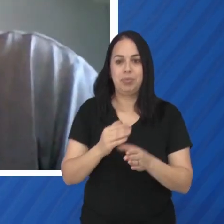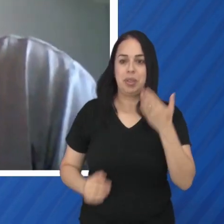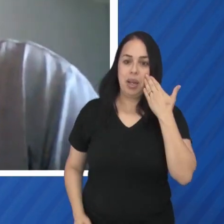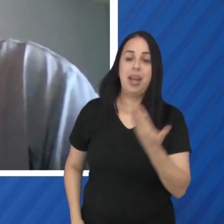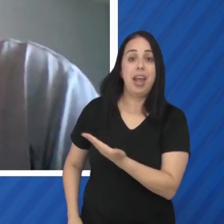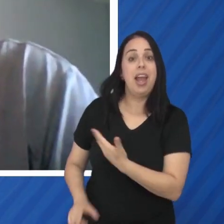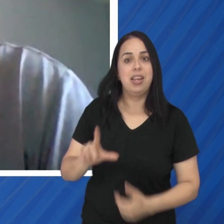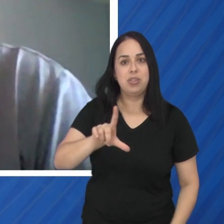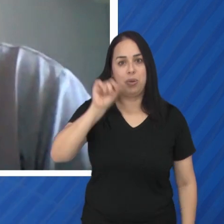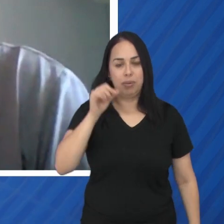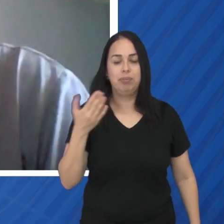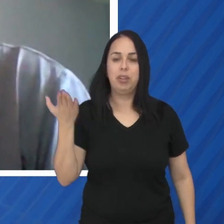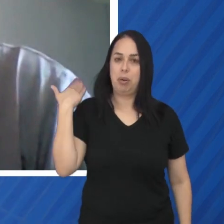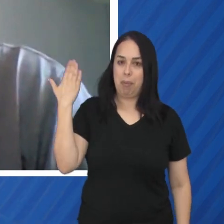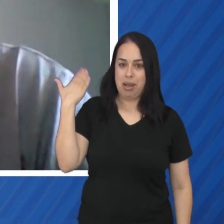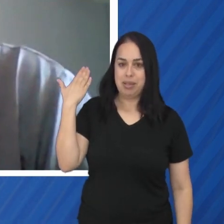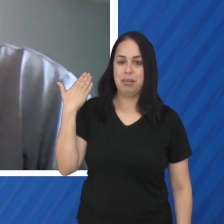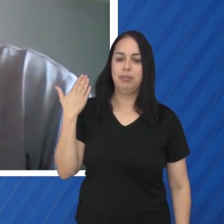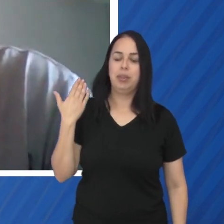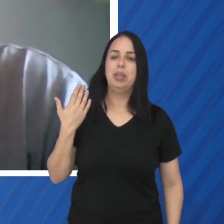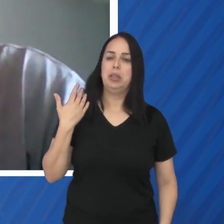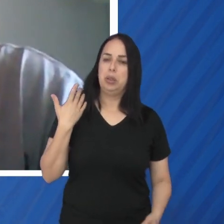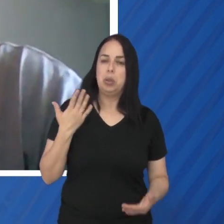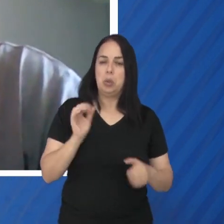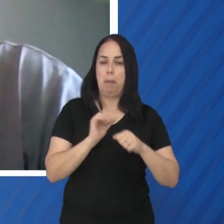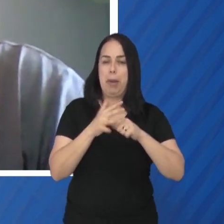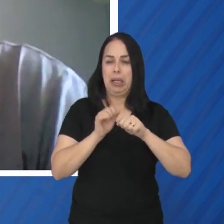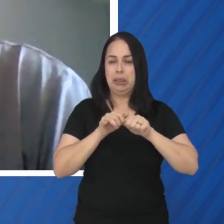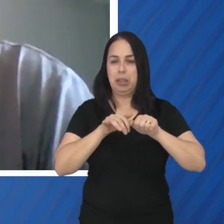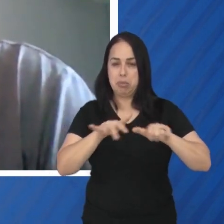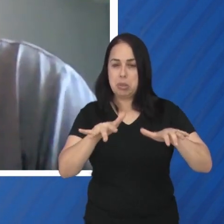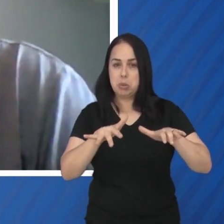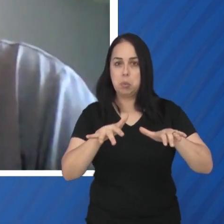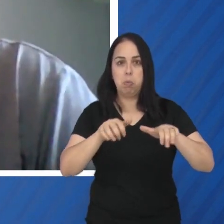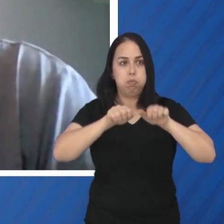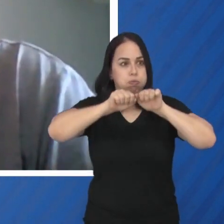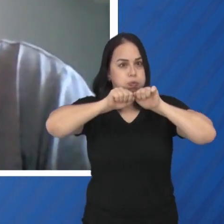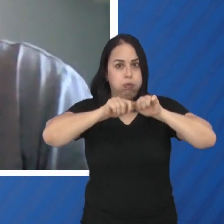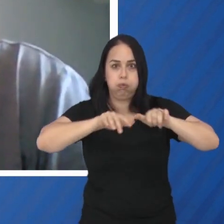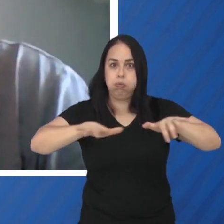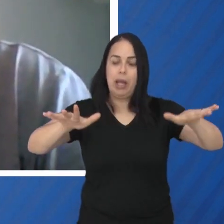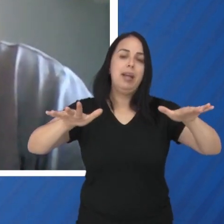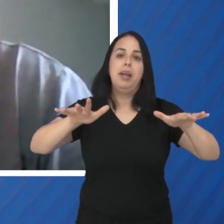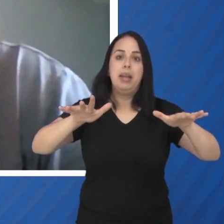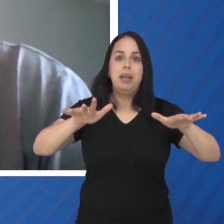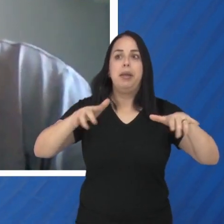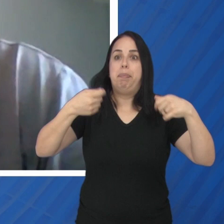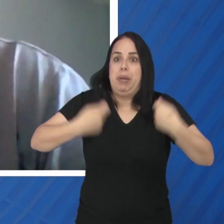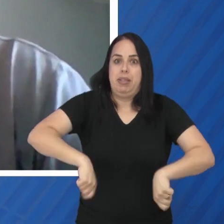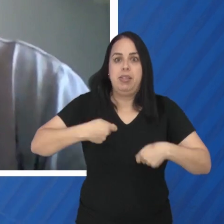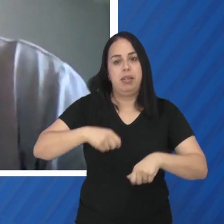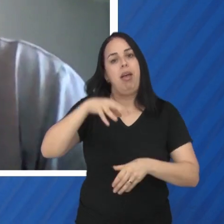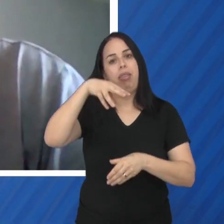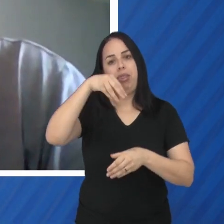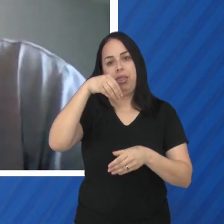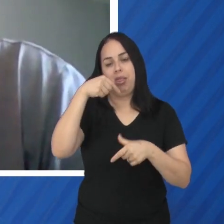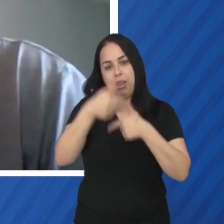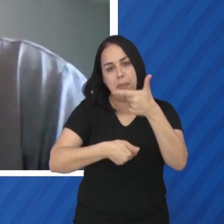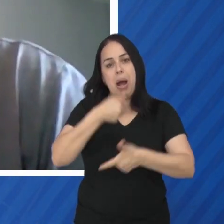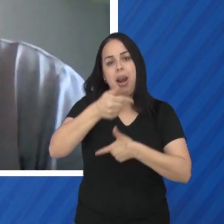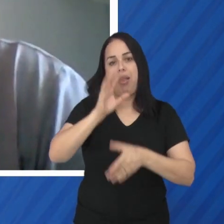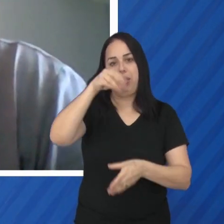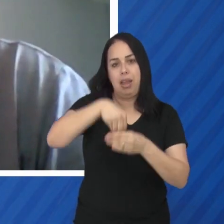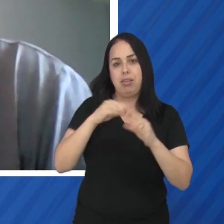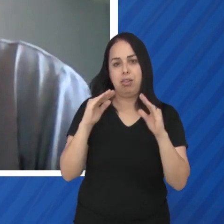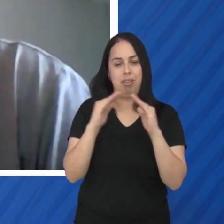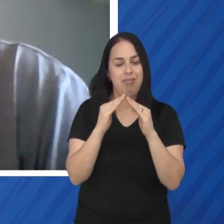Foi a escolha feita pelo Cláudio. Logo no início, né, quando teve aquele boom ali da pandemia, que teve a necessidade da gente ficar